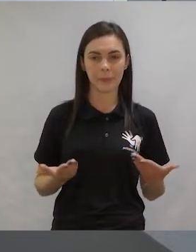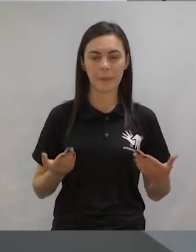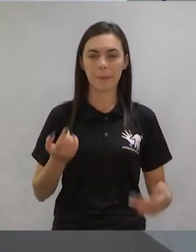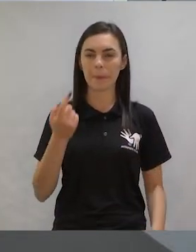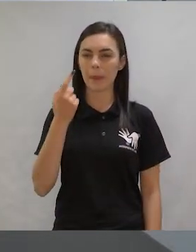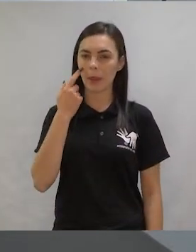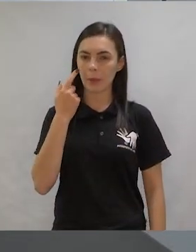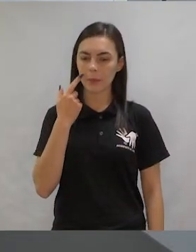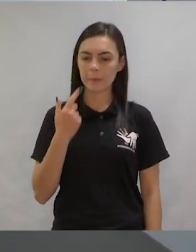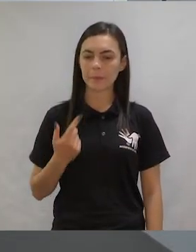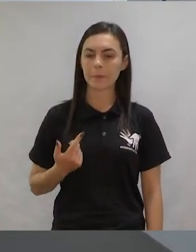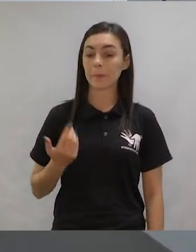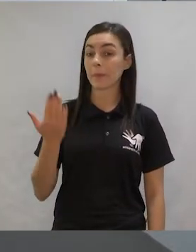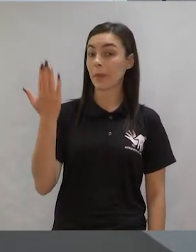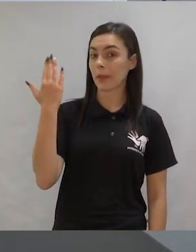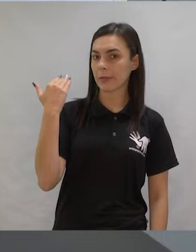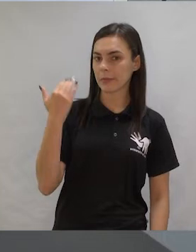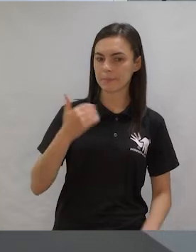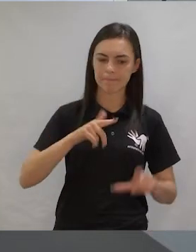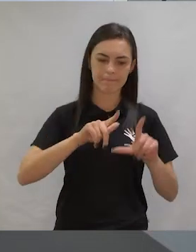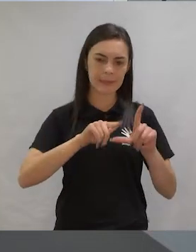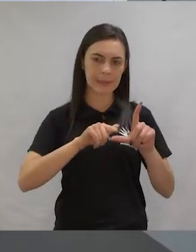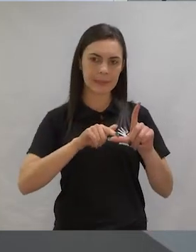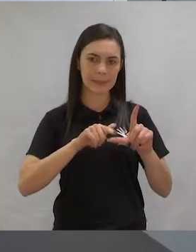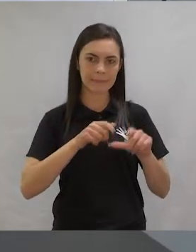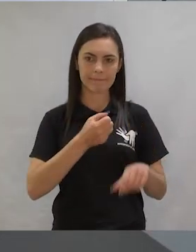Então, olha só, eu tinha uma expressão